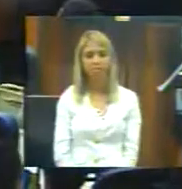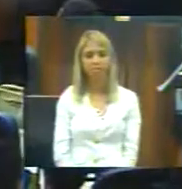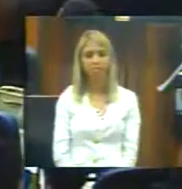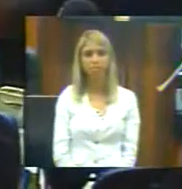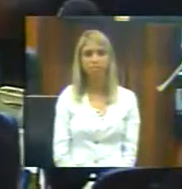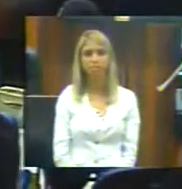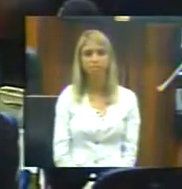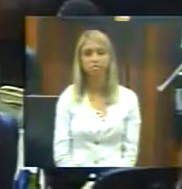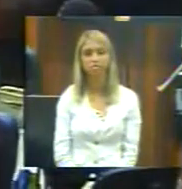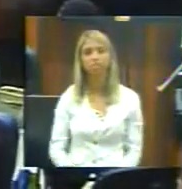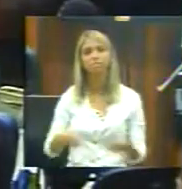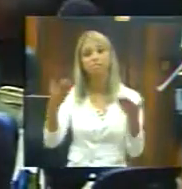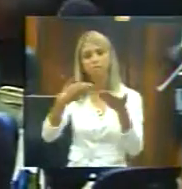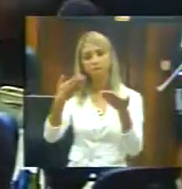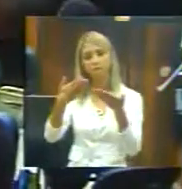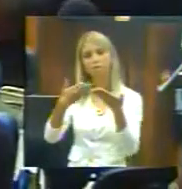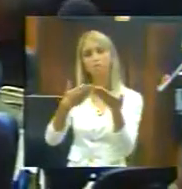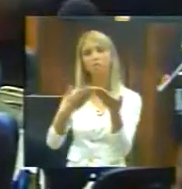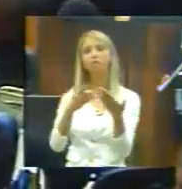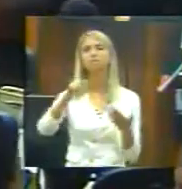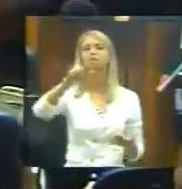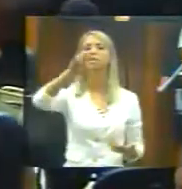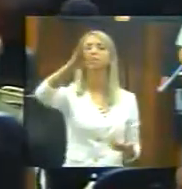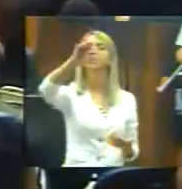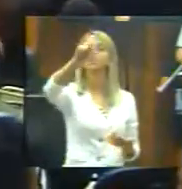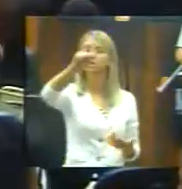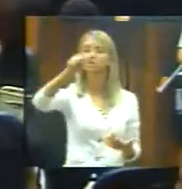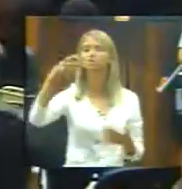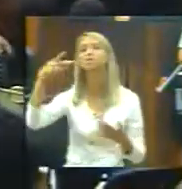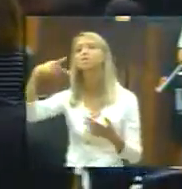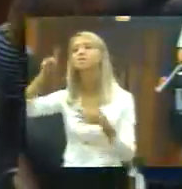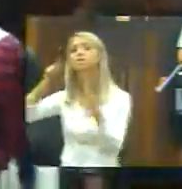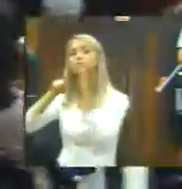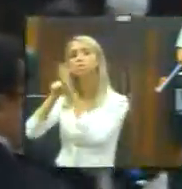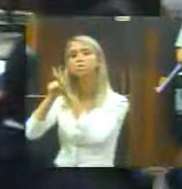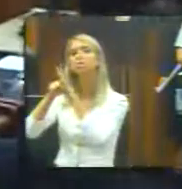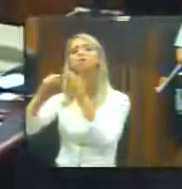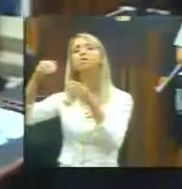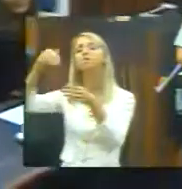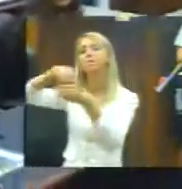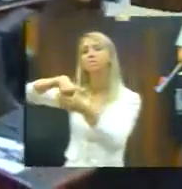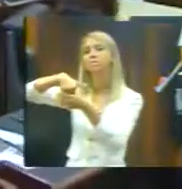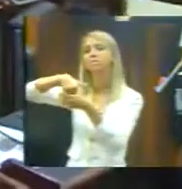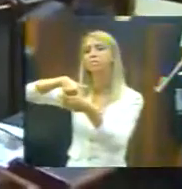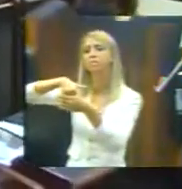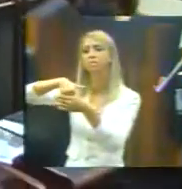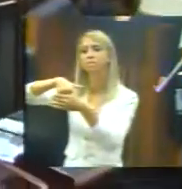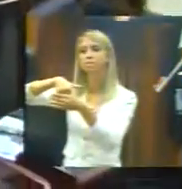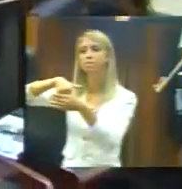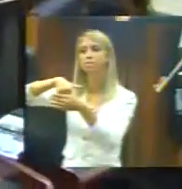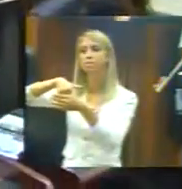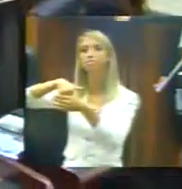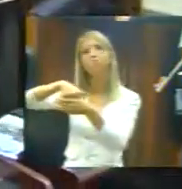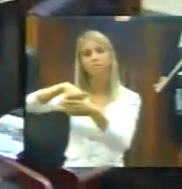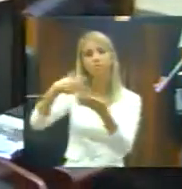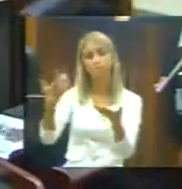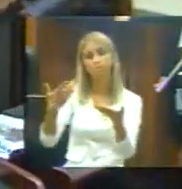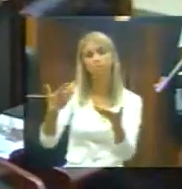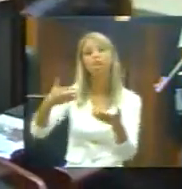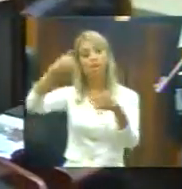Com a palavra, Luiz Patrick da Silva Barbosa. O voto vai para Luiz Patrick da Silva